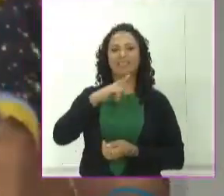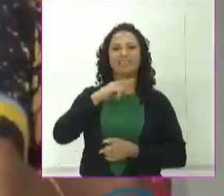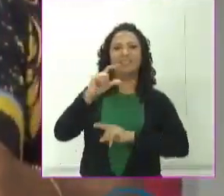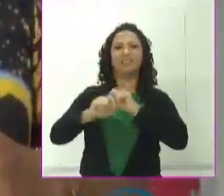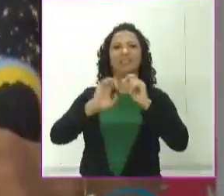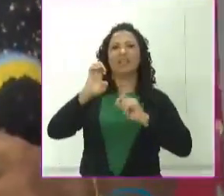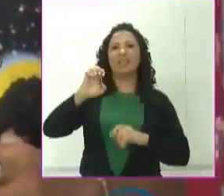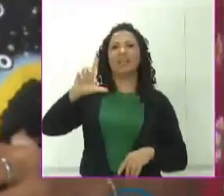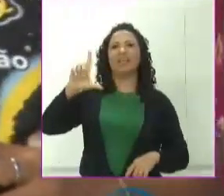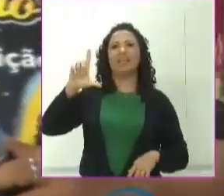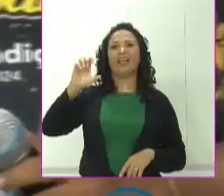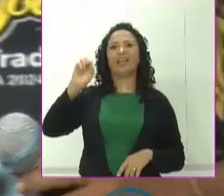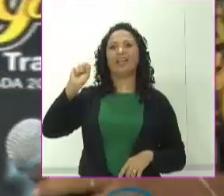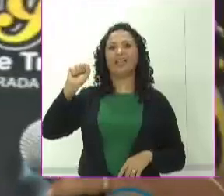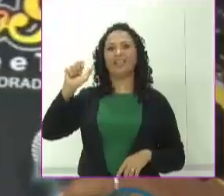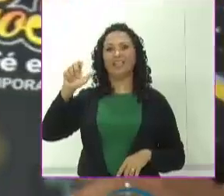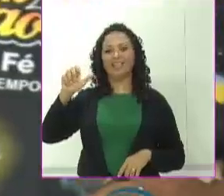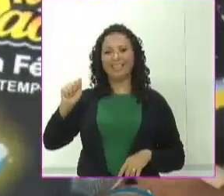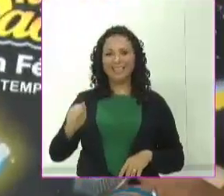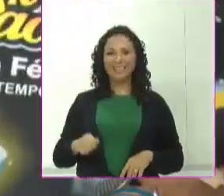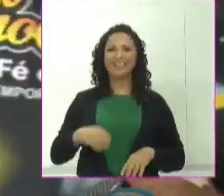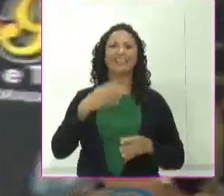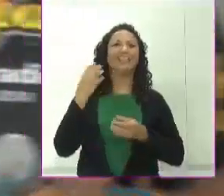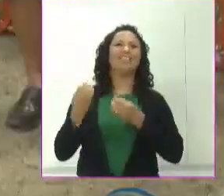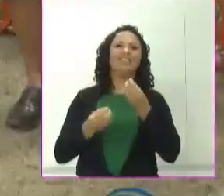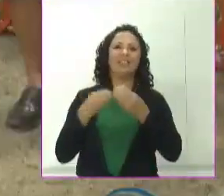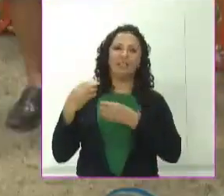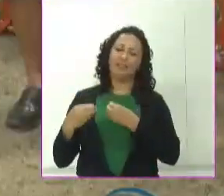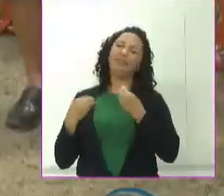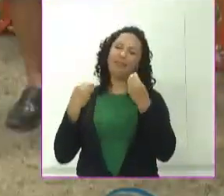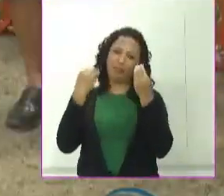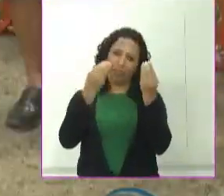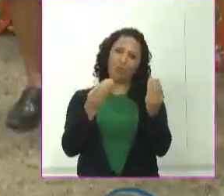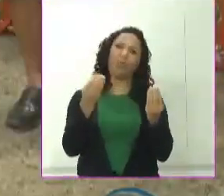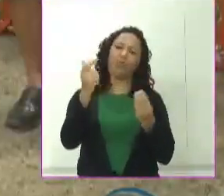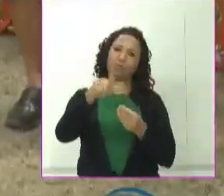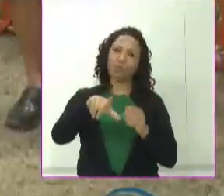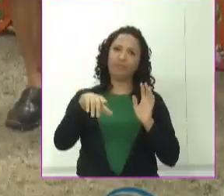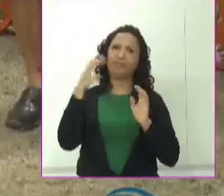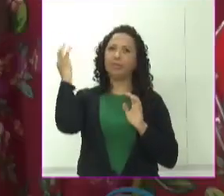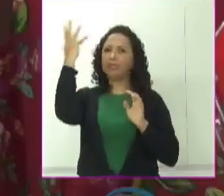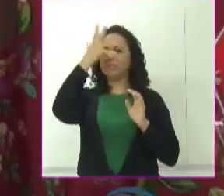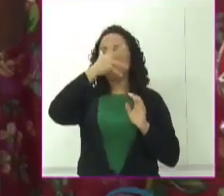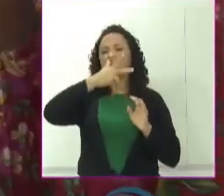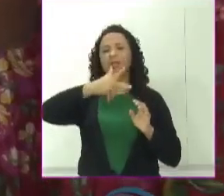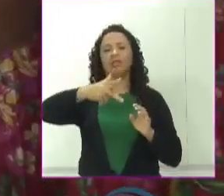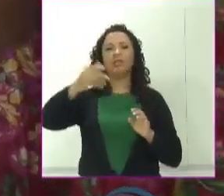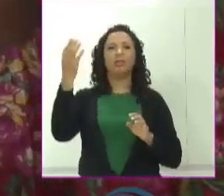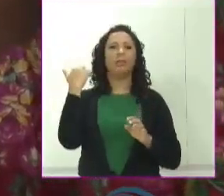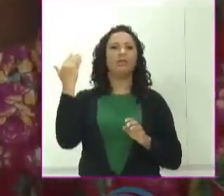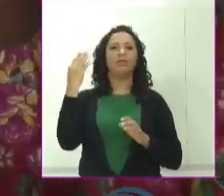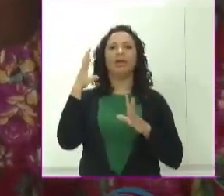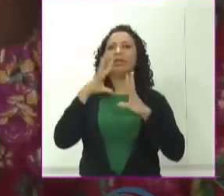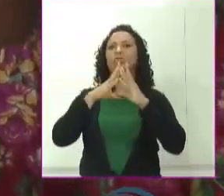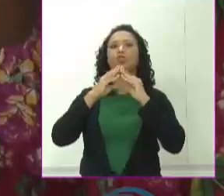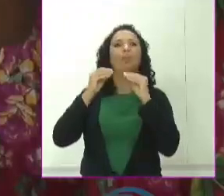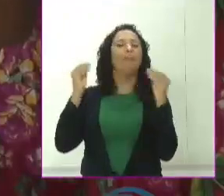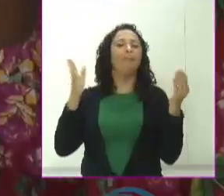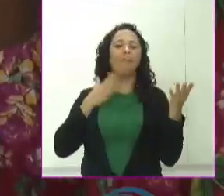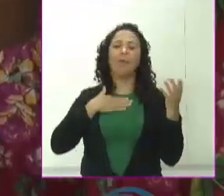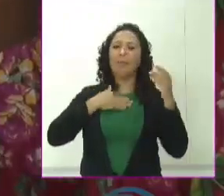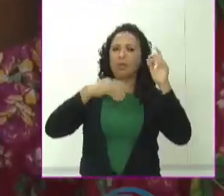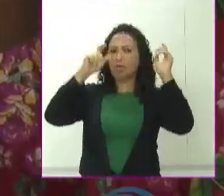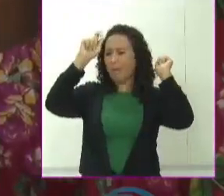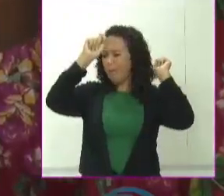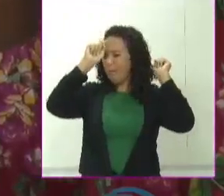Elza. A gente vai mandar outro. Por favor. Sim, sim. Eu tinha um lindo que eu guardava, eu não sei como foi. Eu acho